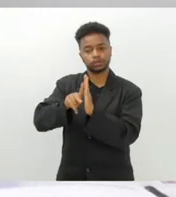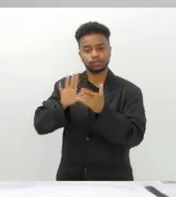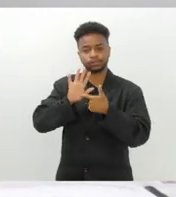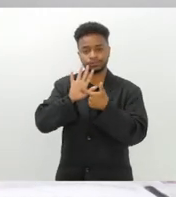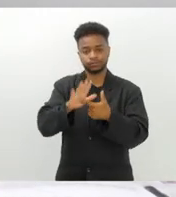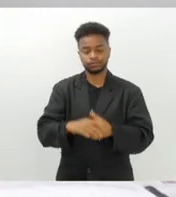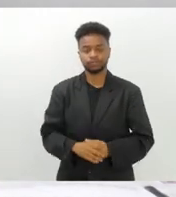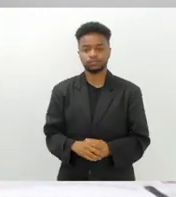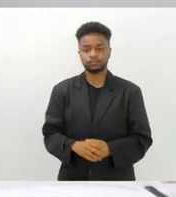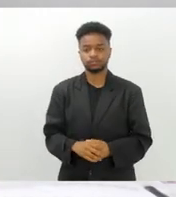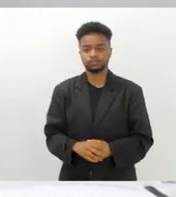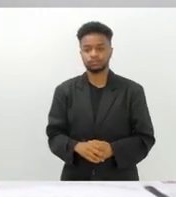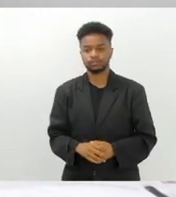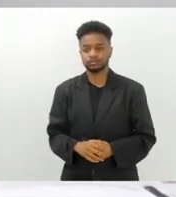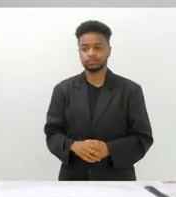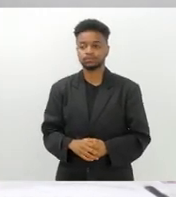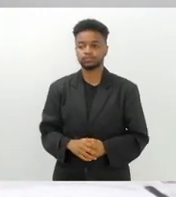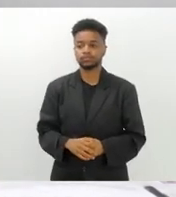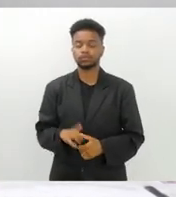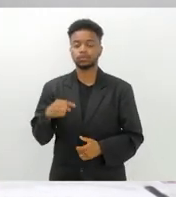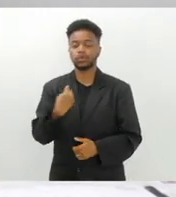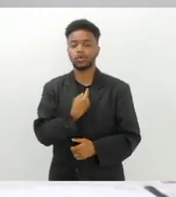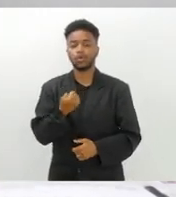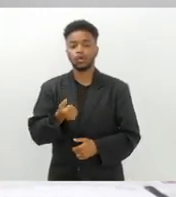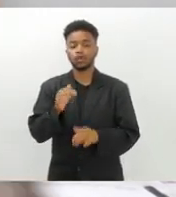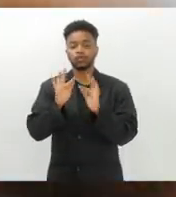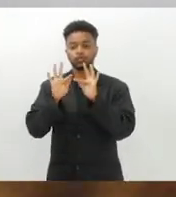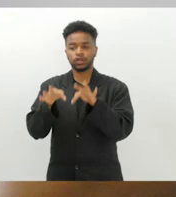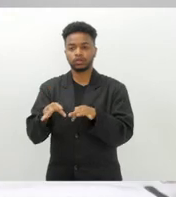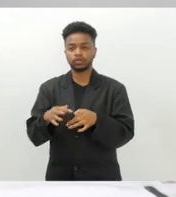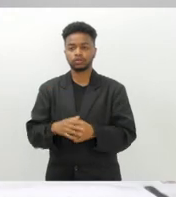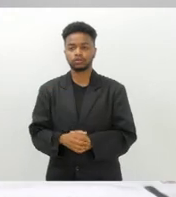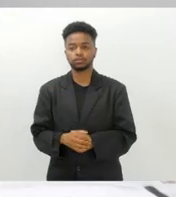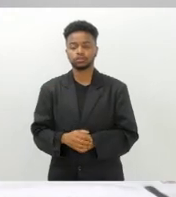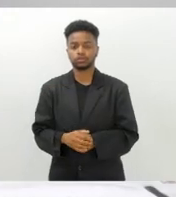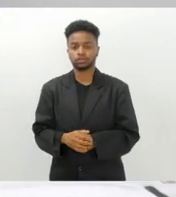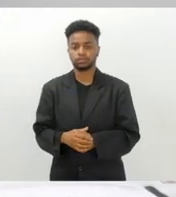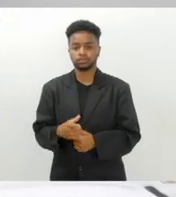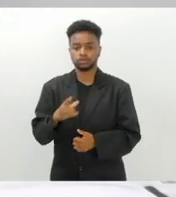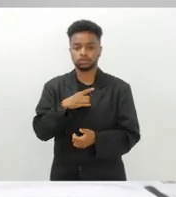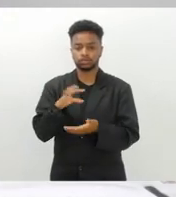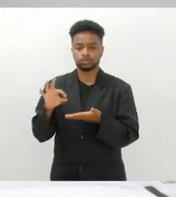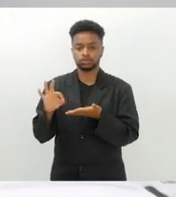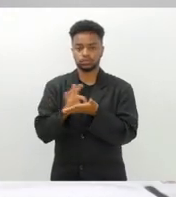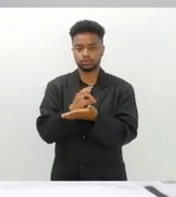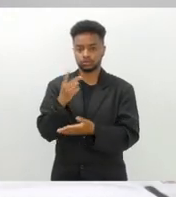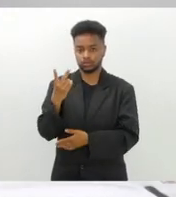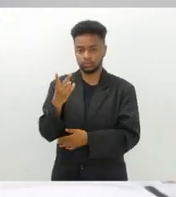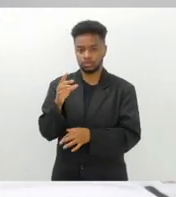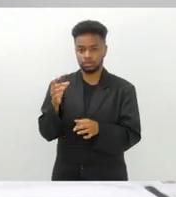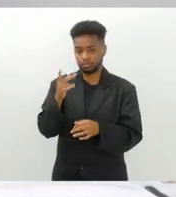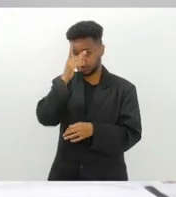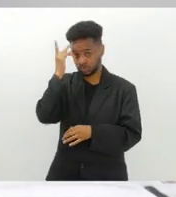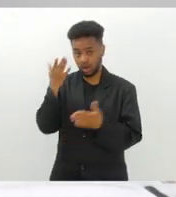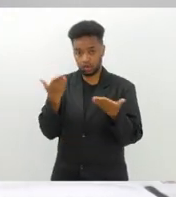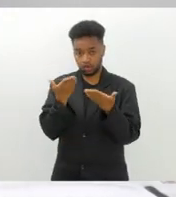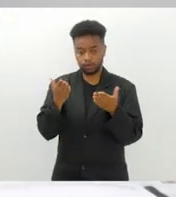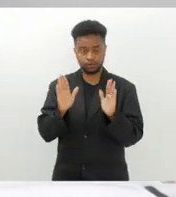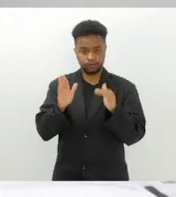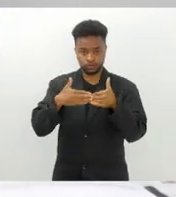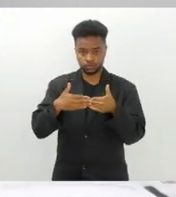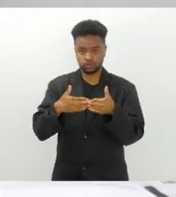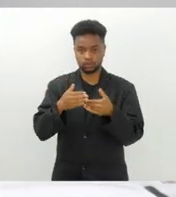Muito bem. Então, a gente já está chegando no final, temos mais dois inscritos, estão encerradas as inscrições, que